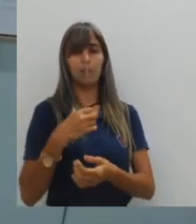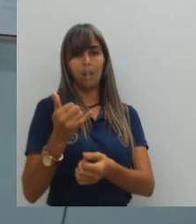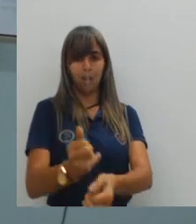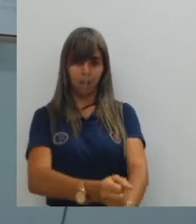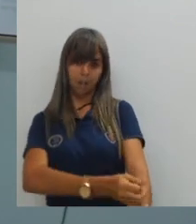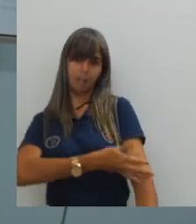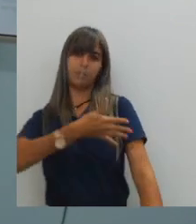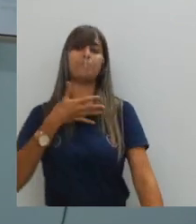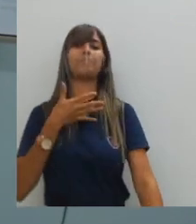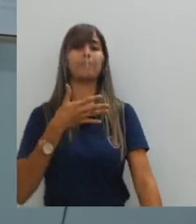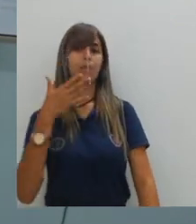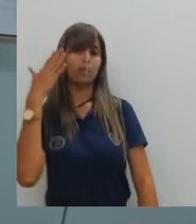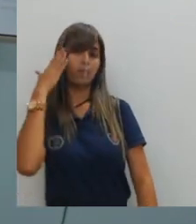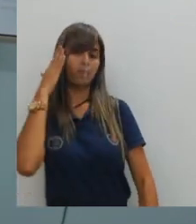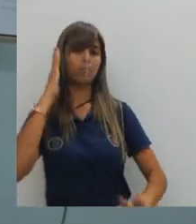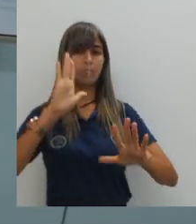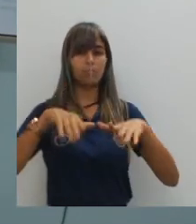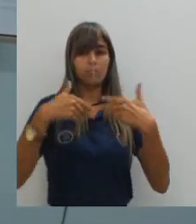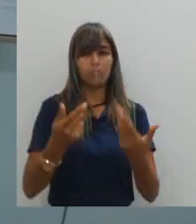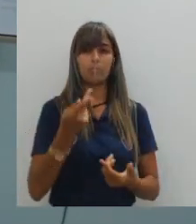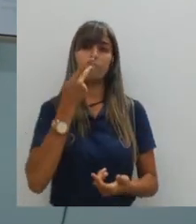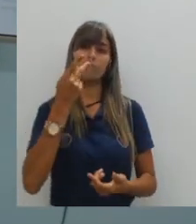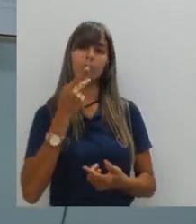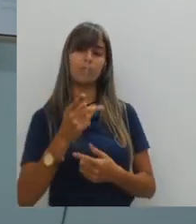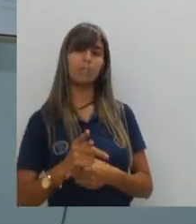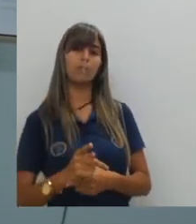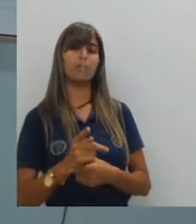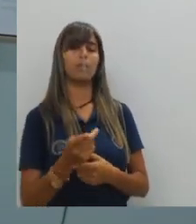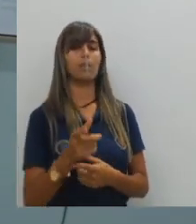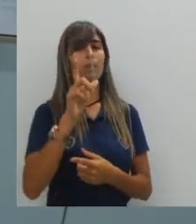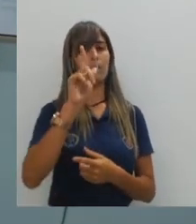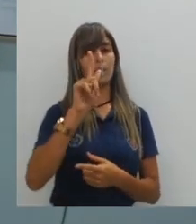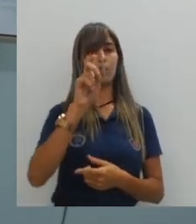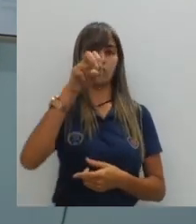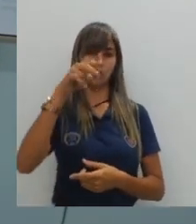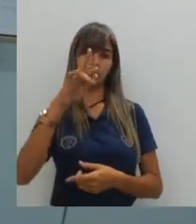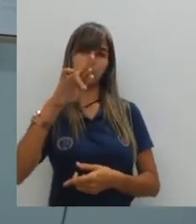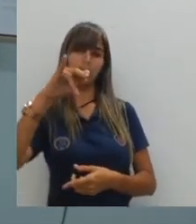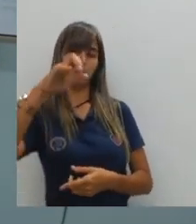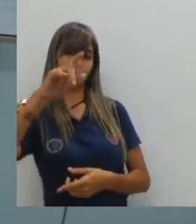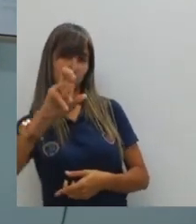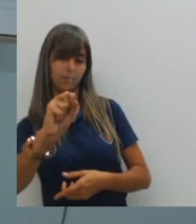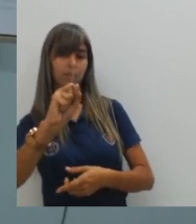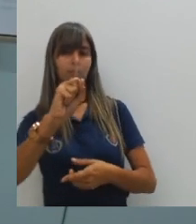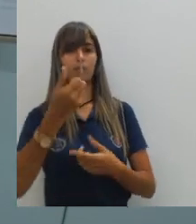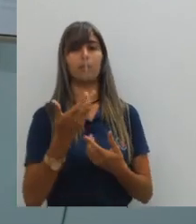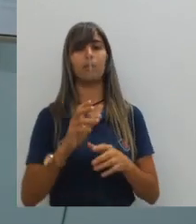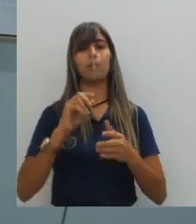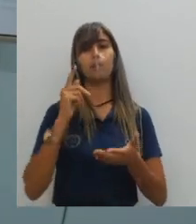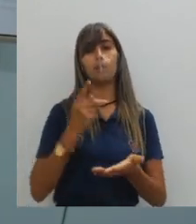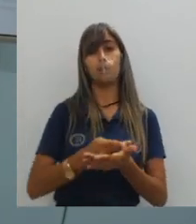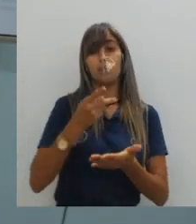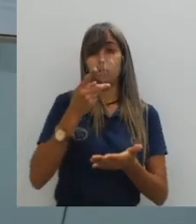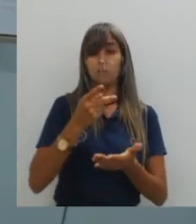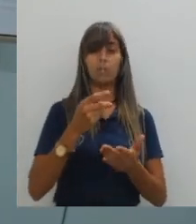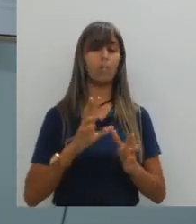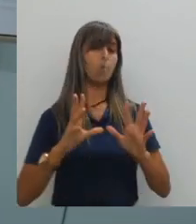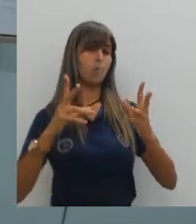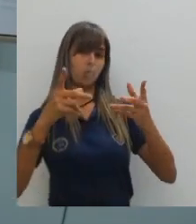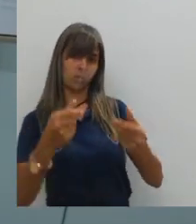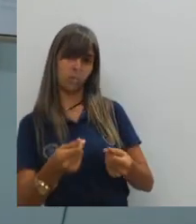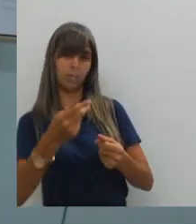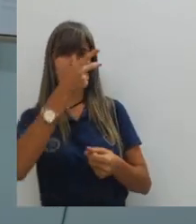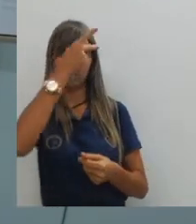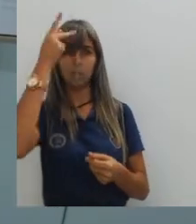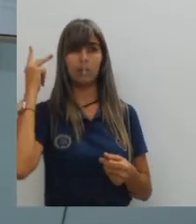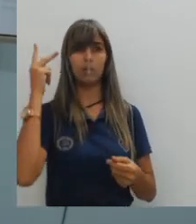energia do gol. Então entendam, quando a gente fala sobre generalidade, certo? É um episódio que vai acontecer com todas aquelas